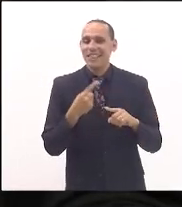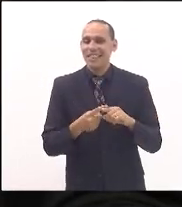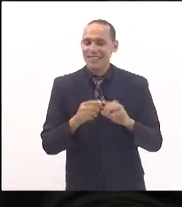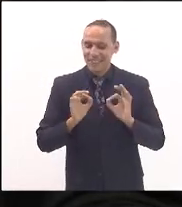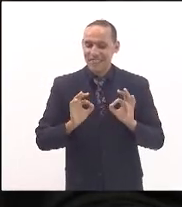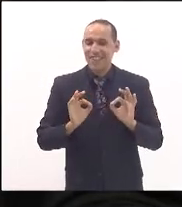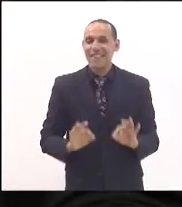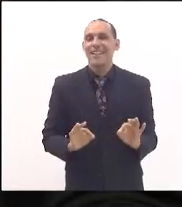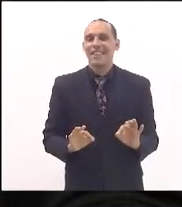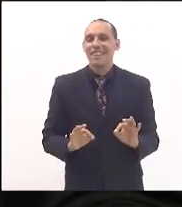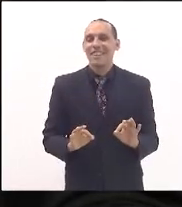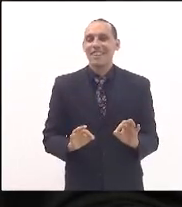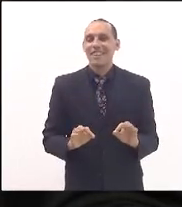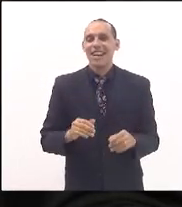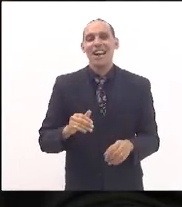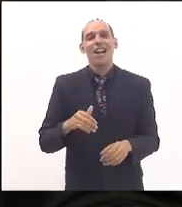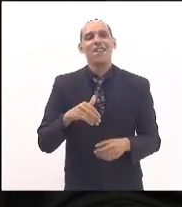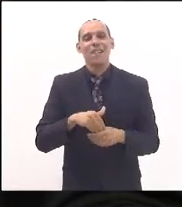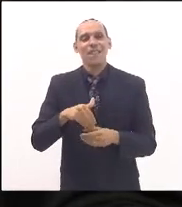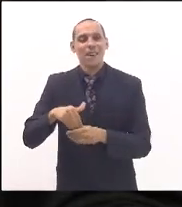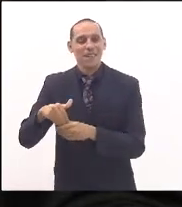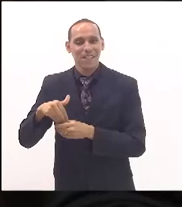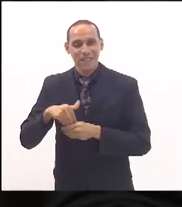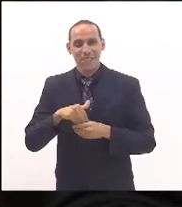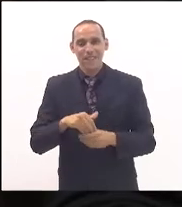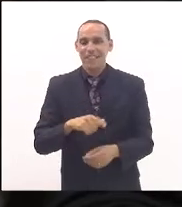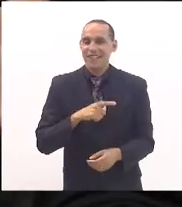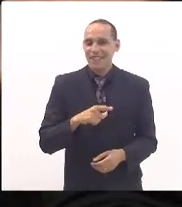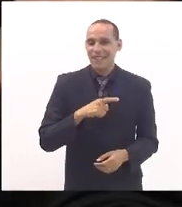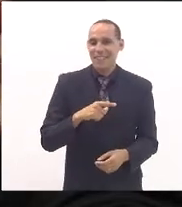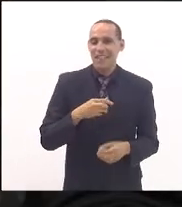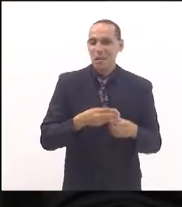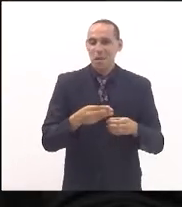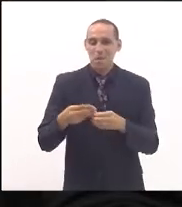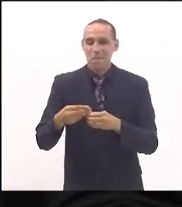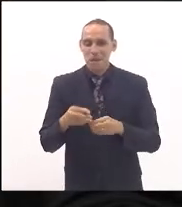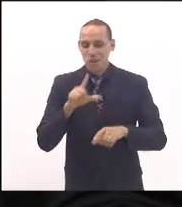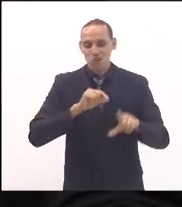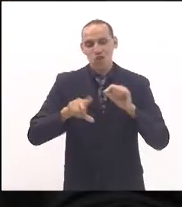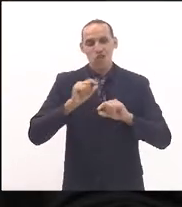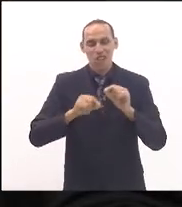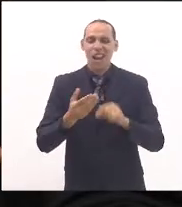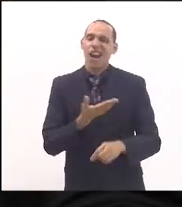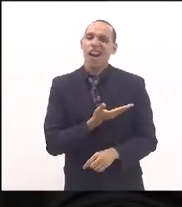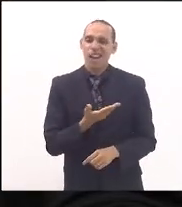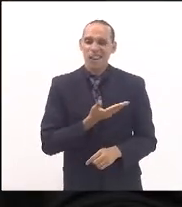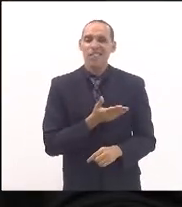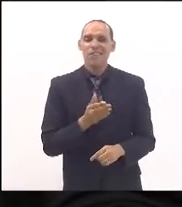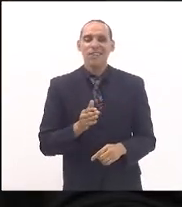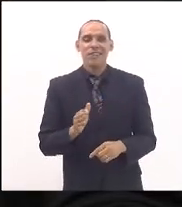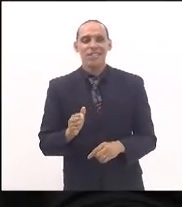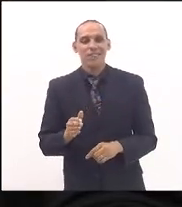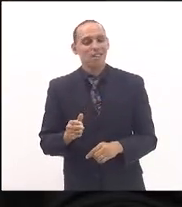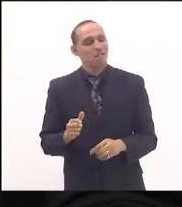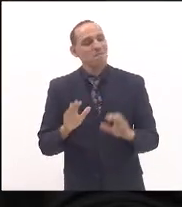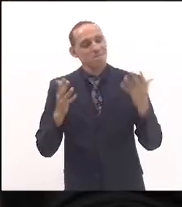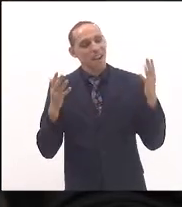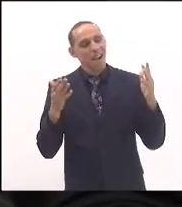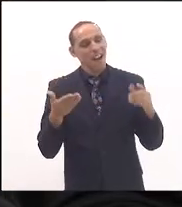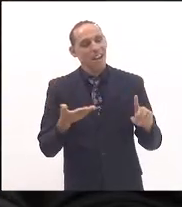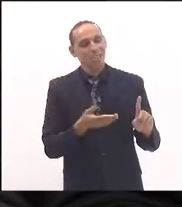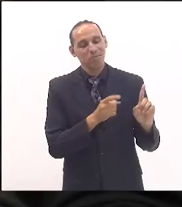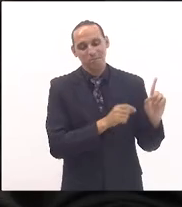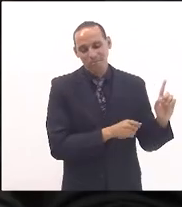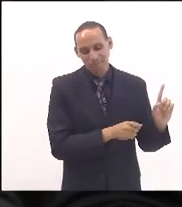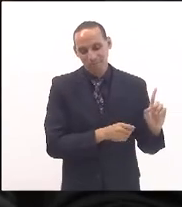seguramente terá nesses municípios na Oi gente amiga que poderá aplaudi-la